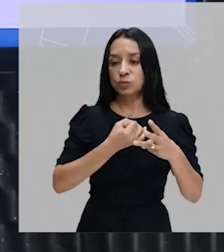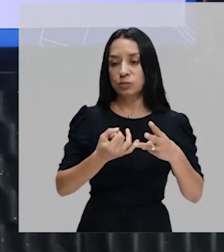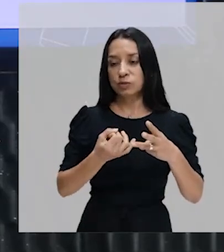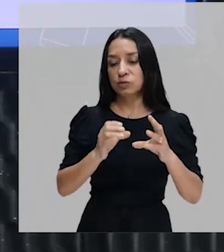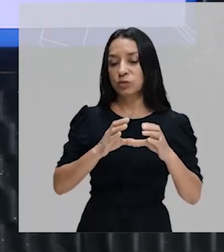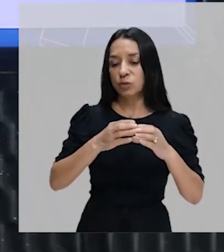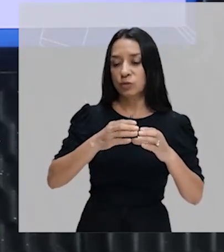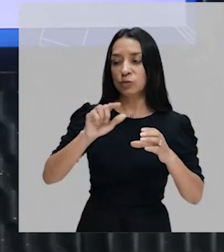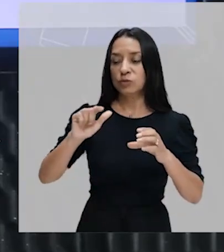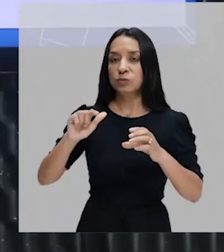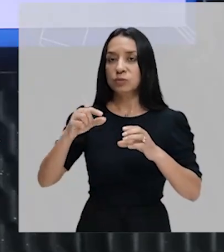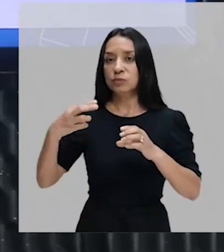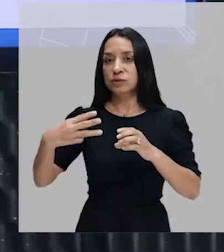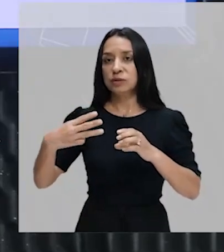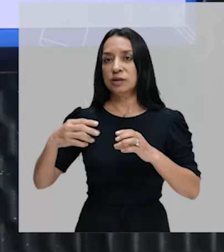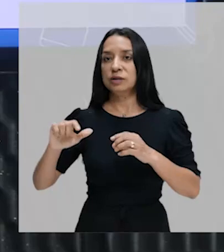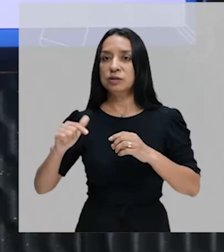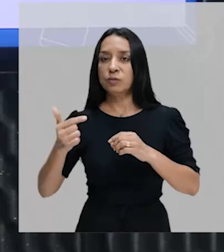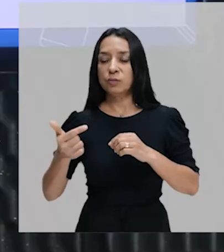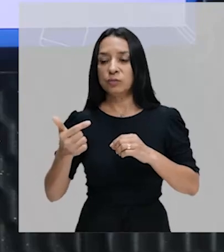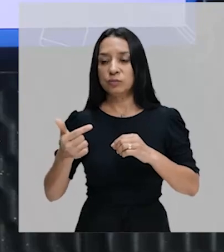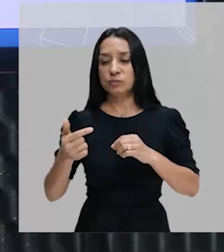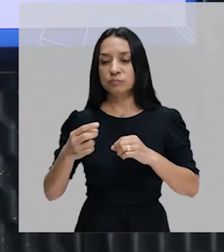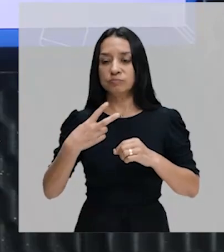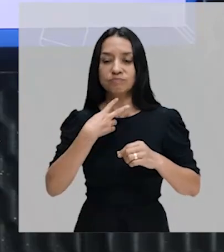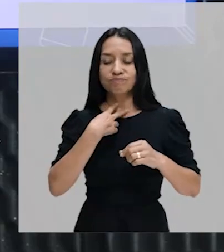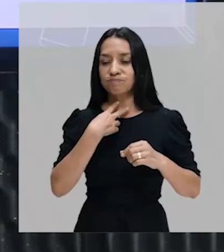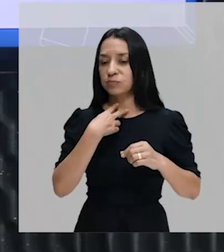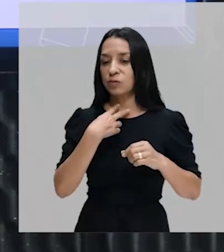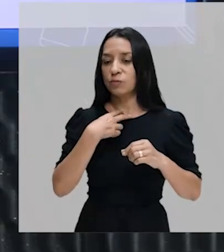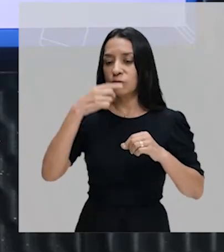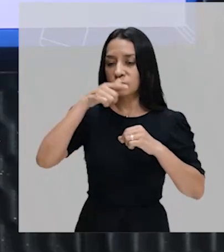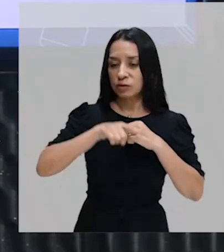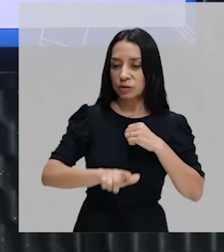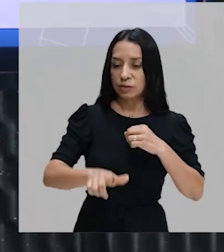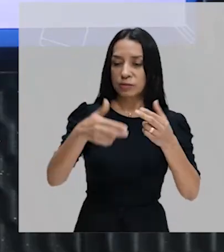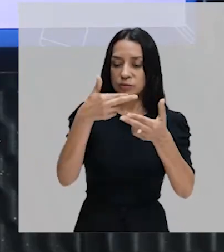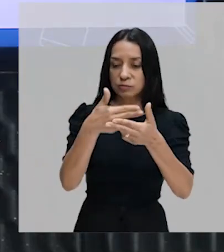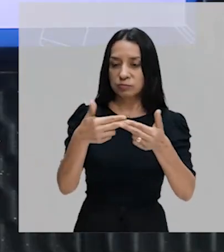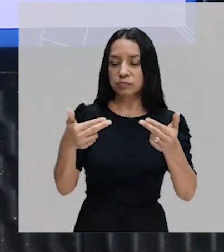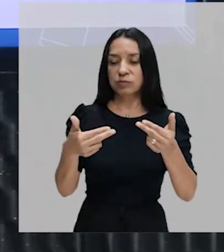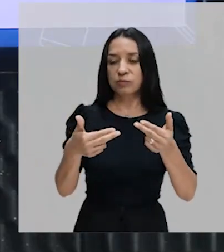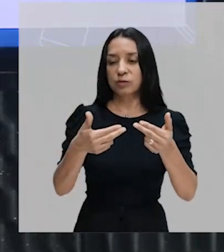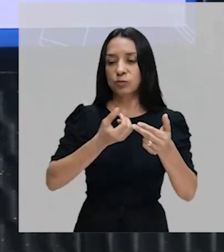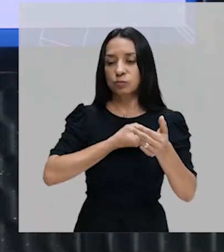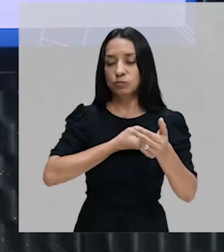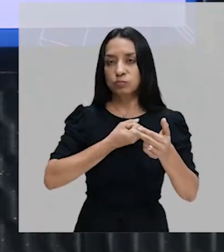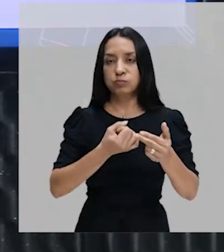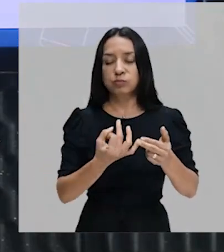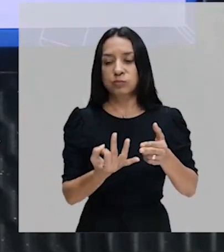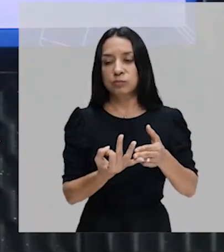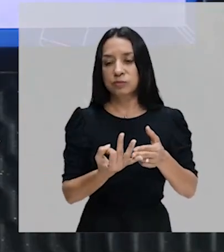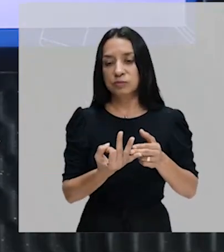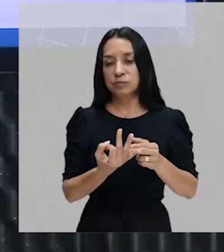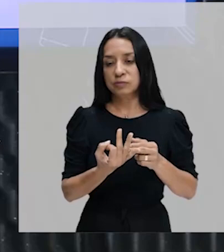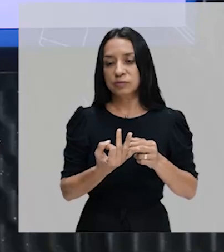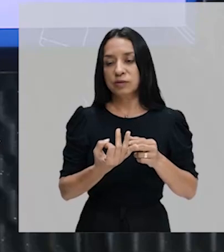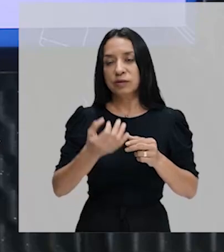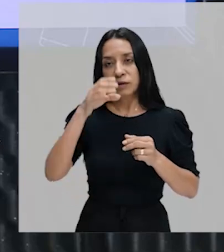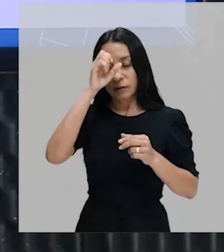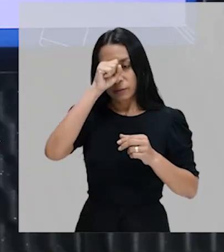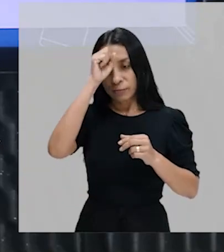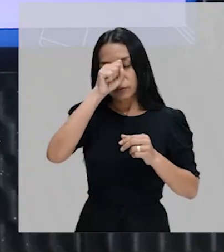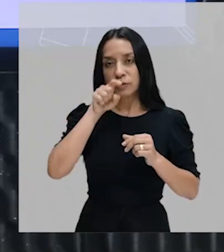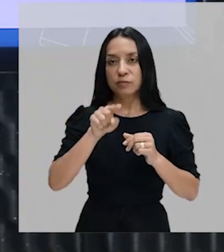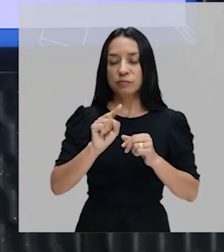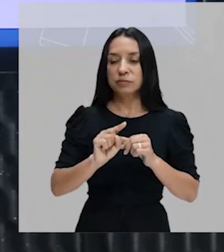como, né? Eu não posso, né, repetir elementos. Você aprendeu que quando eu estou representando elementos